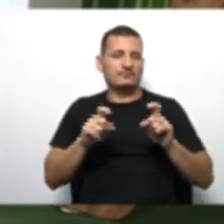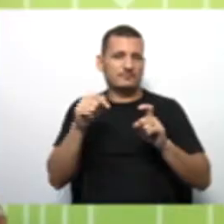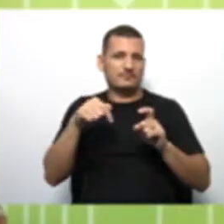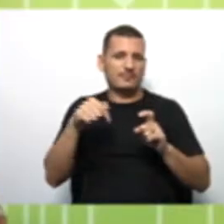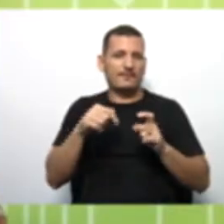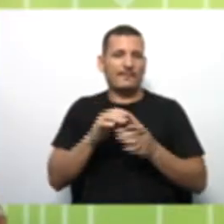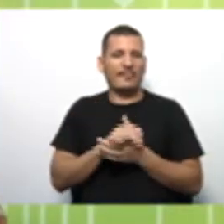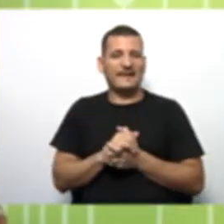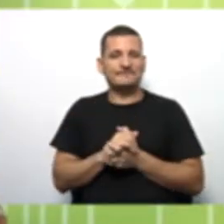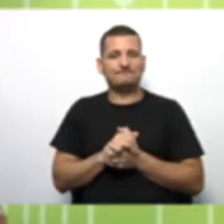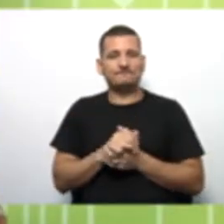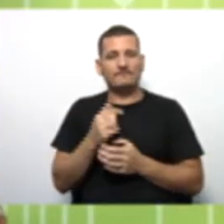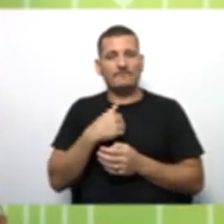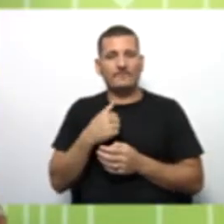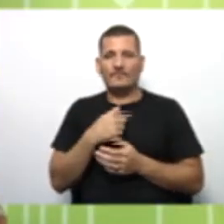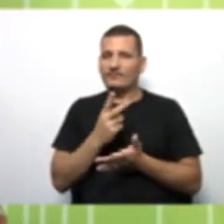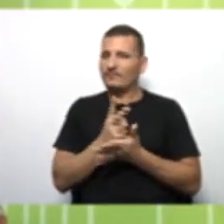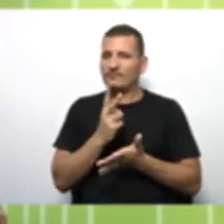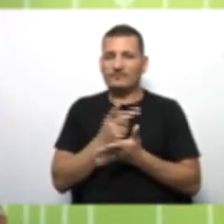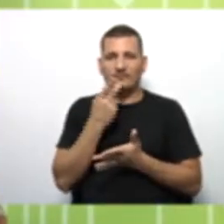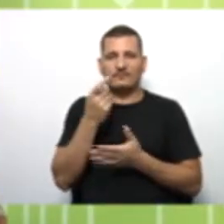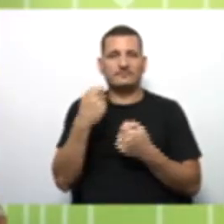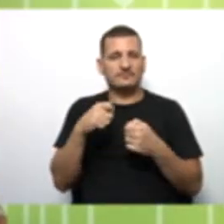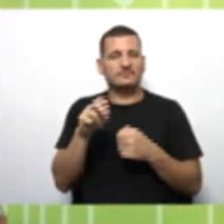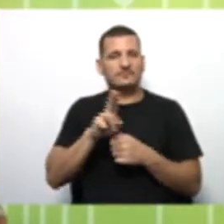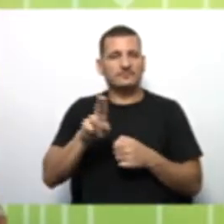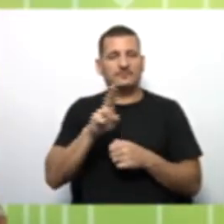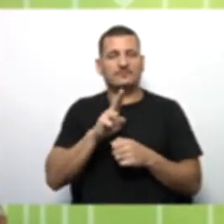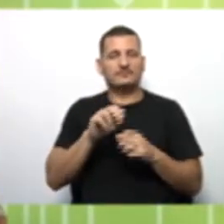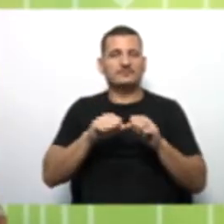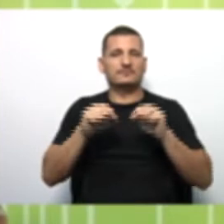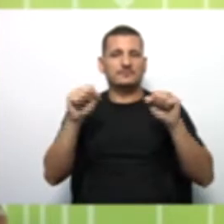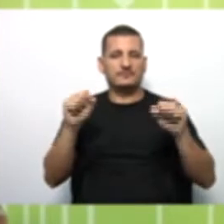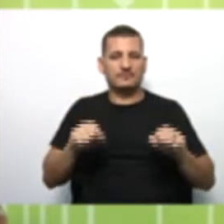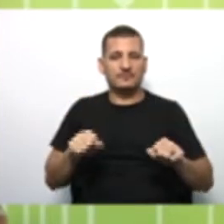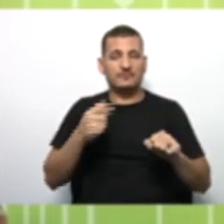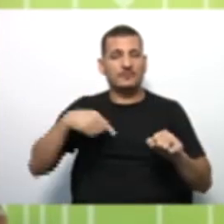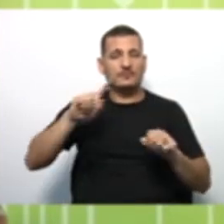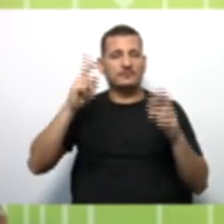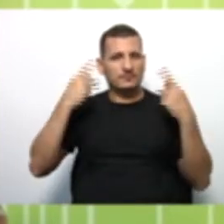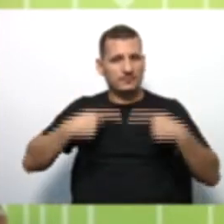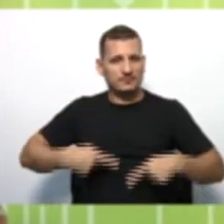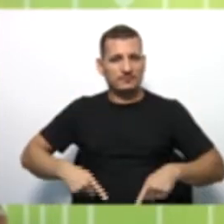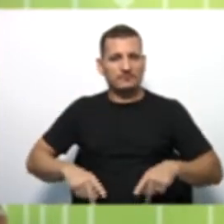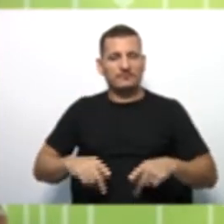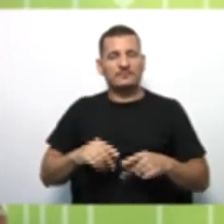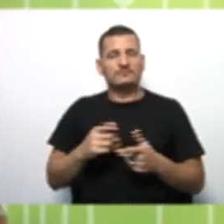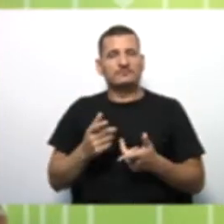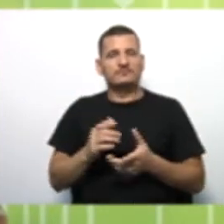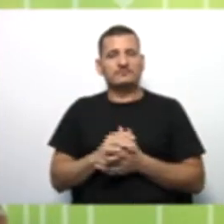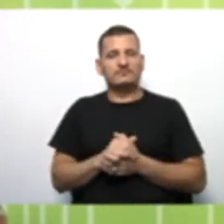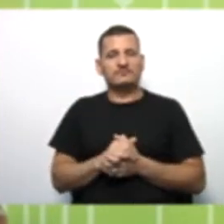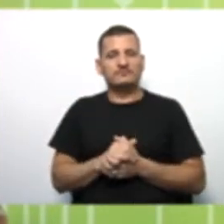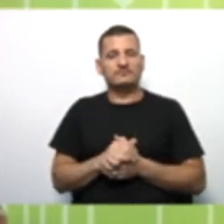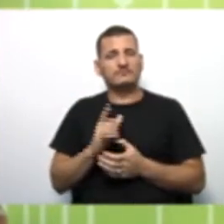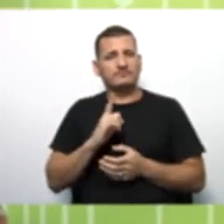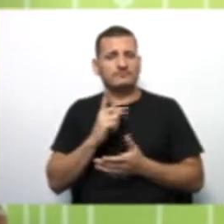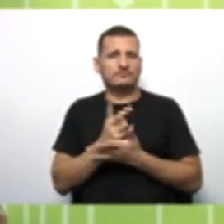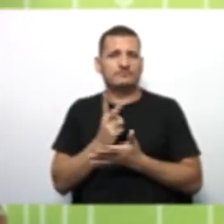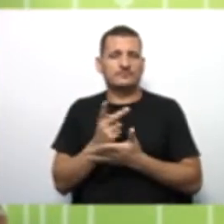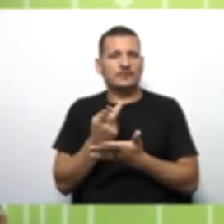maciçamente a utilização de softwares, tá, gente? Nós humanos tendemos bastante a erros.